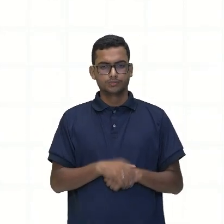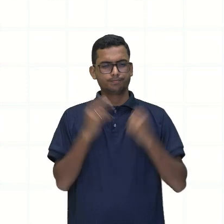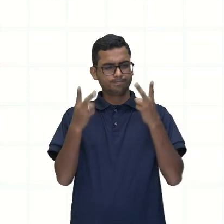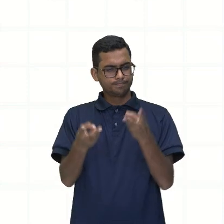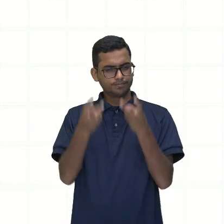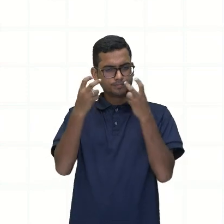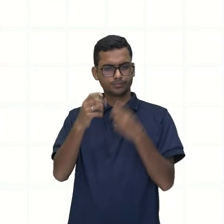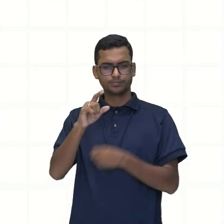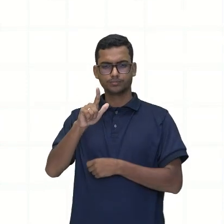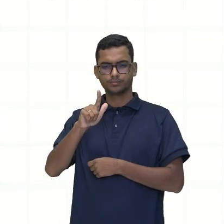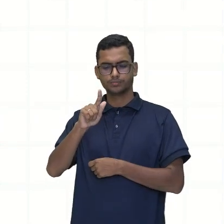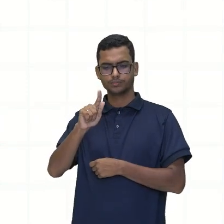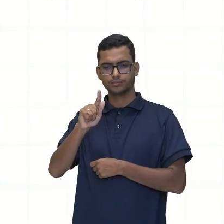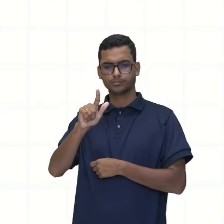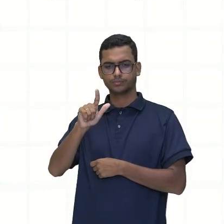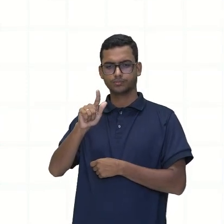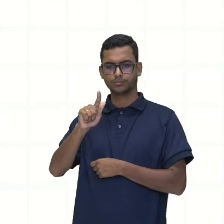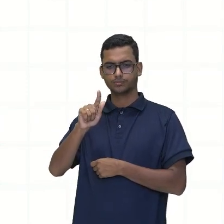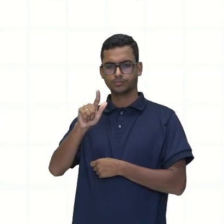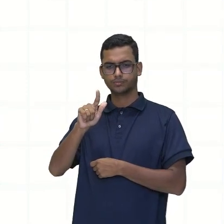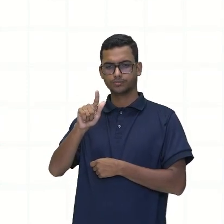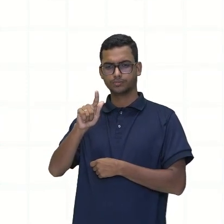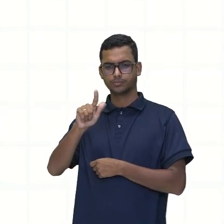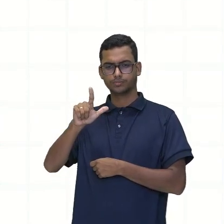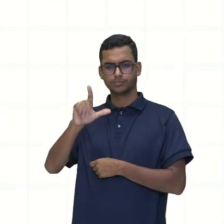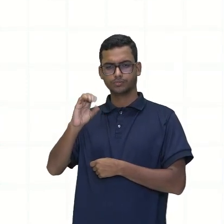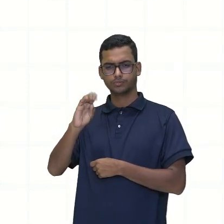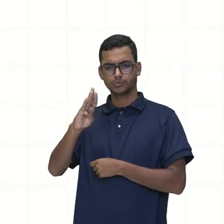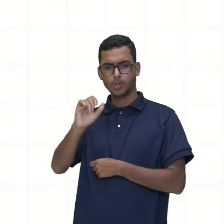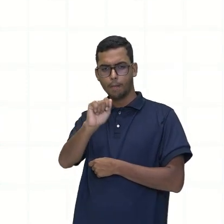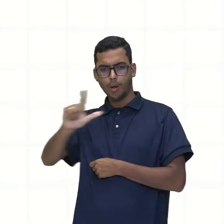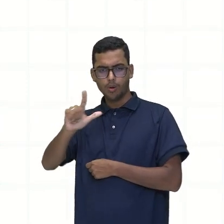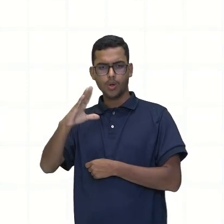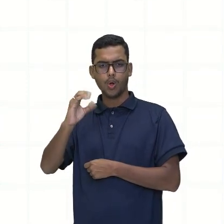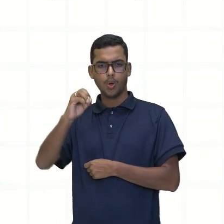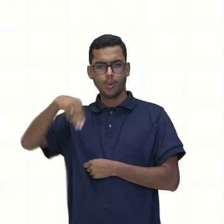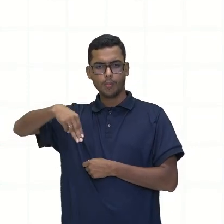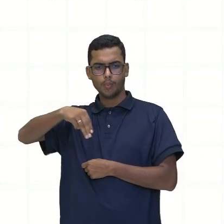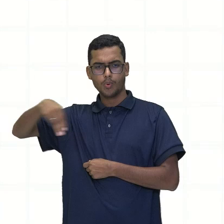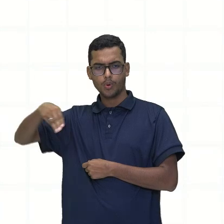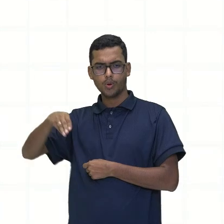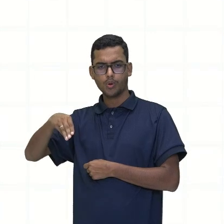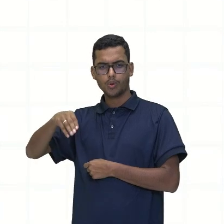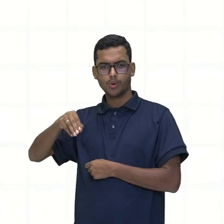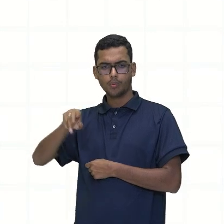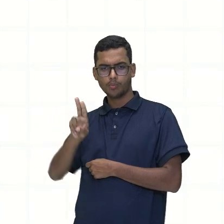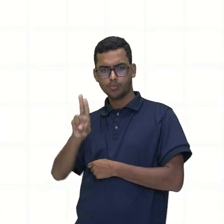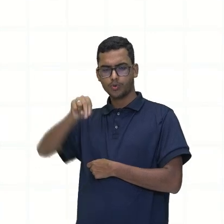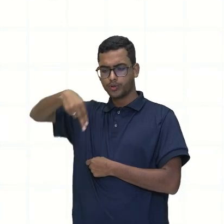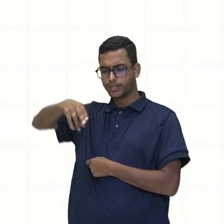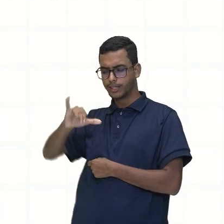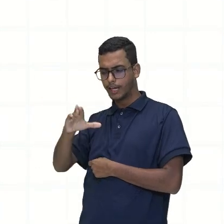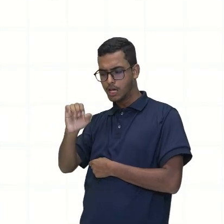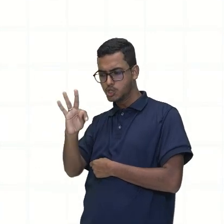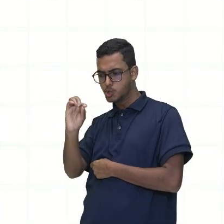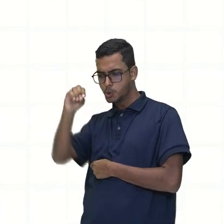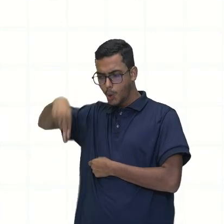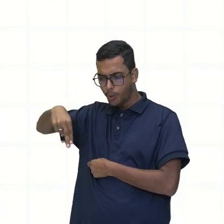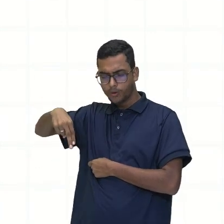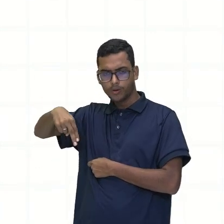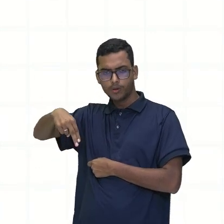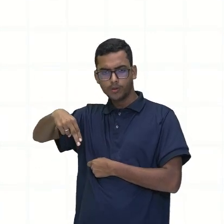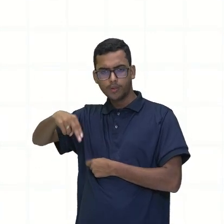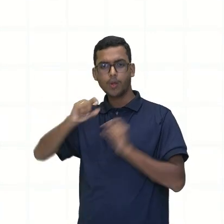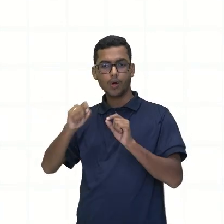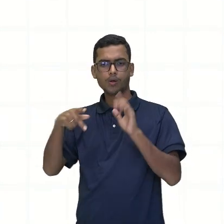communication. Então, quando a gente fala de internet, essa palavra sempre vai aparecer, global. Por quê? Porque ela é uma rede